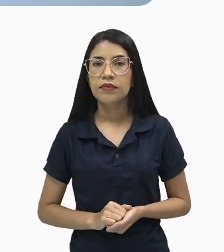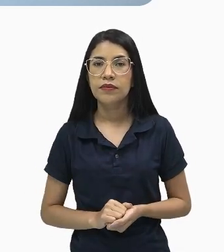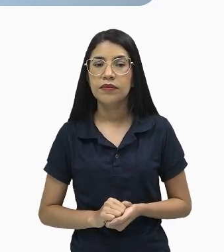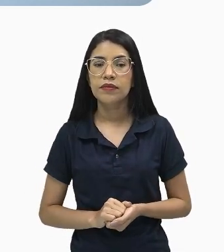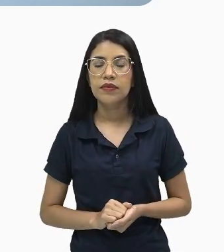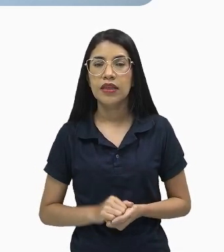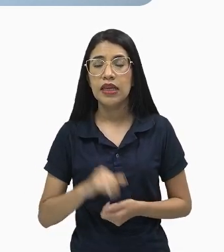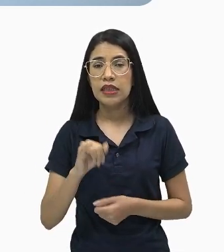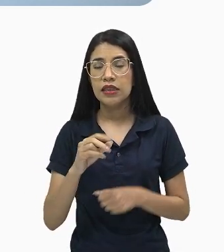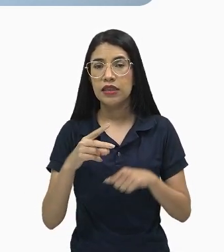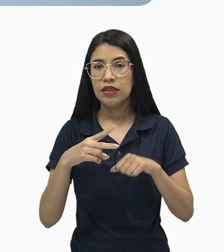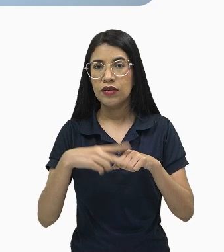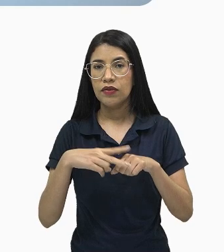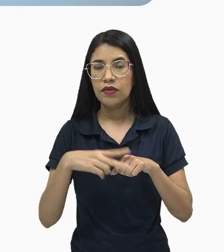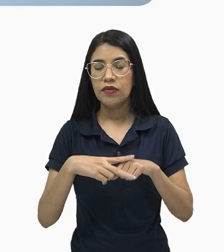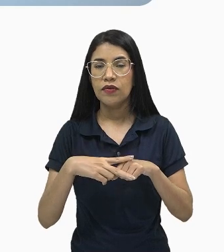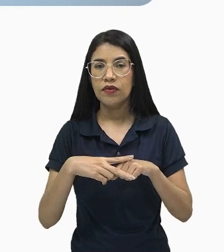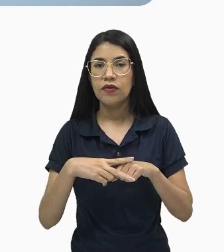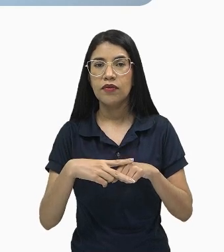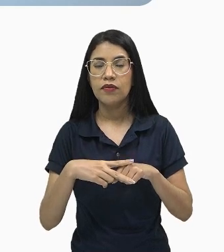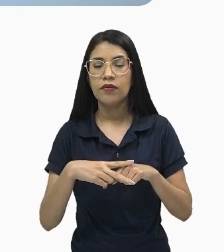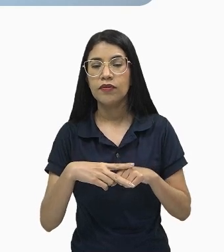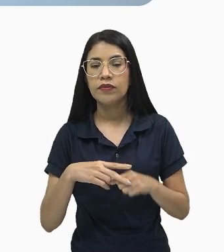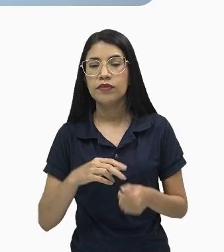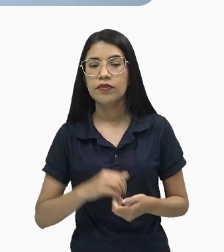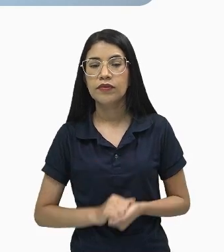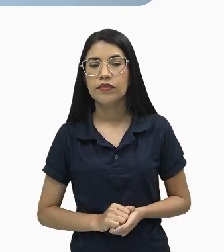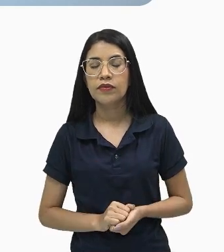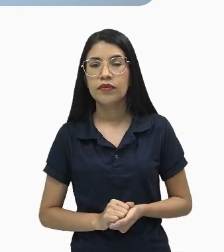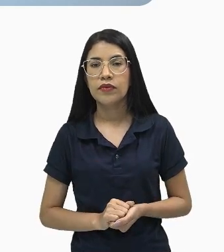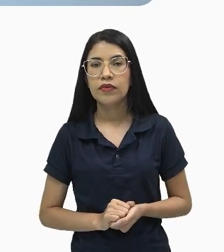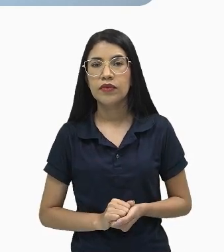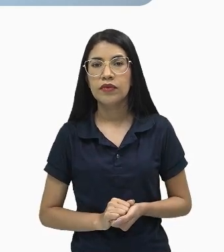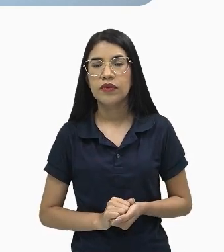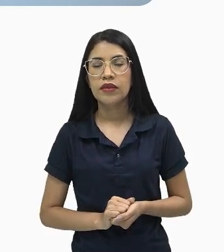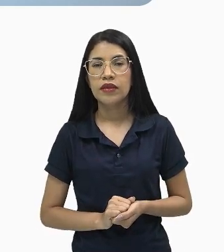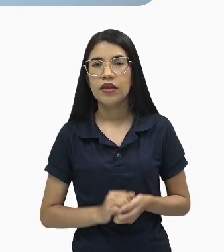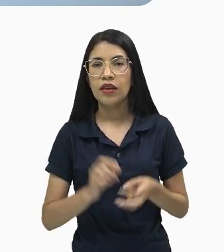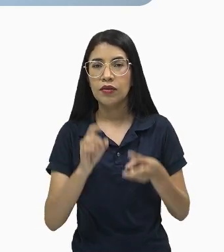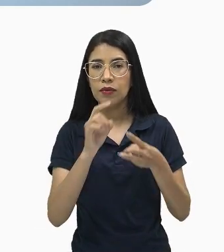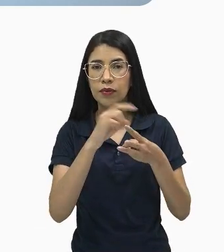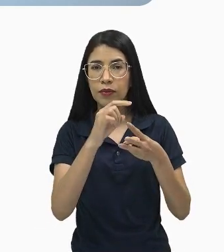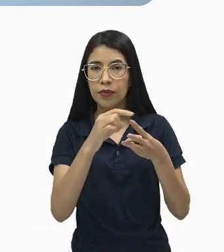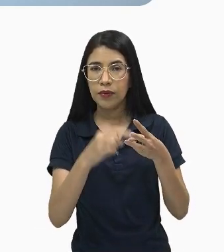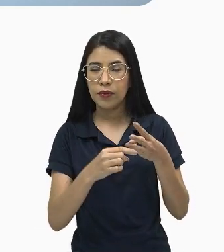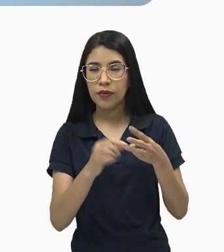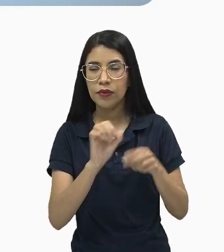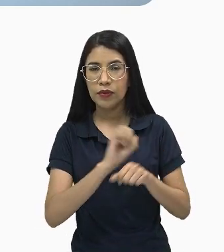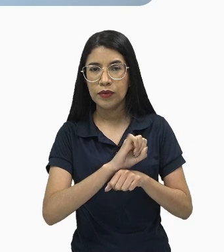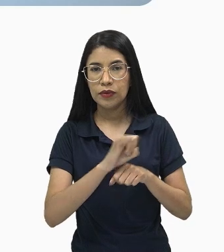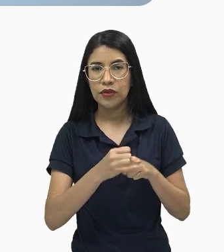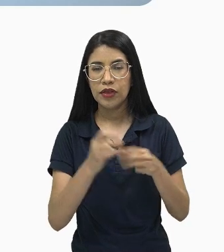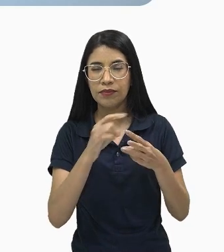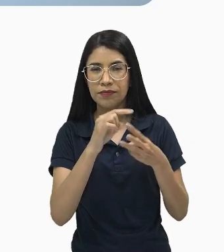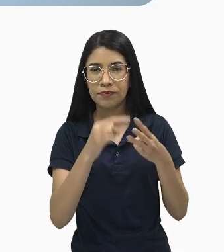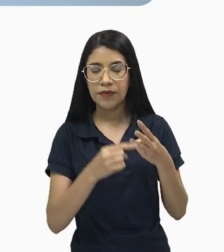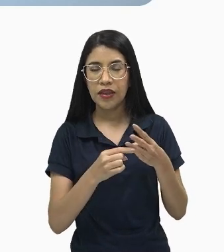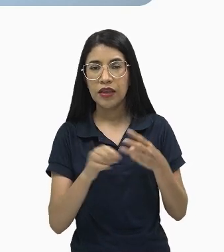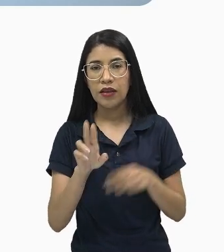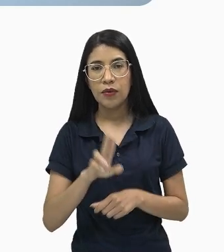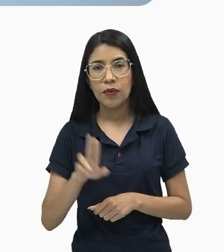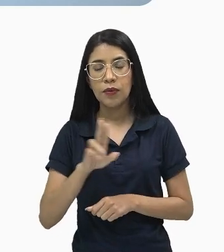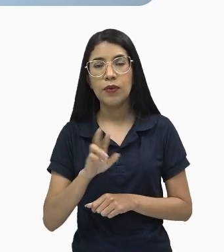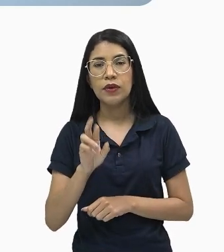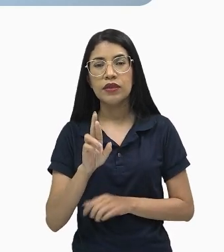esse verbo está com estes sujeitos, vocês vão utilizar a regra geral. Vocês